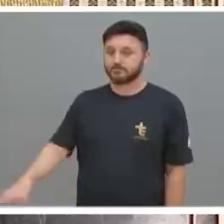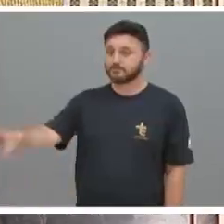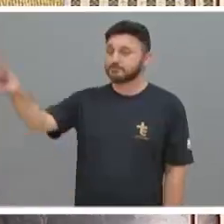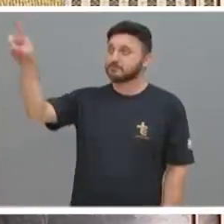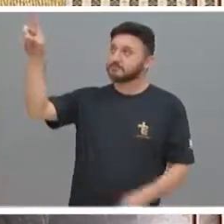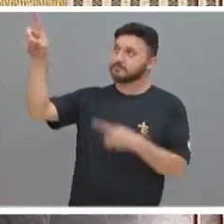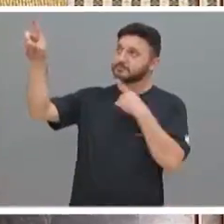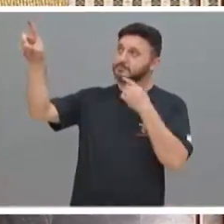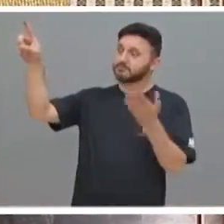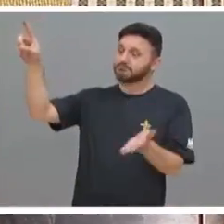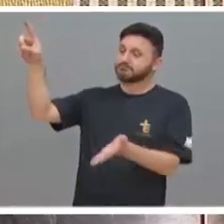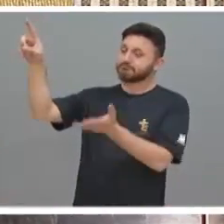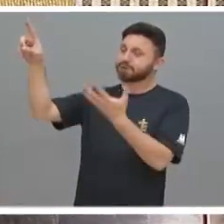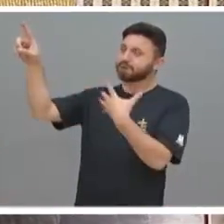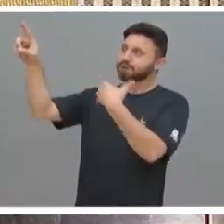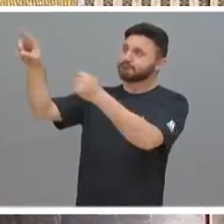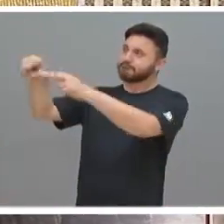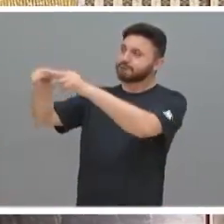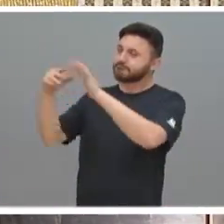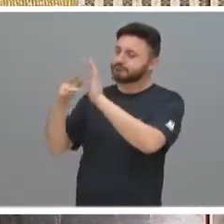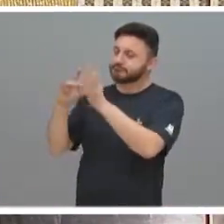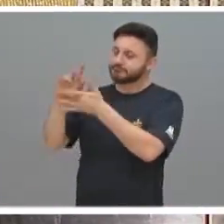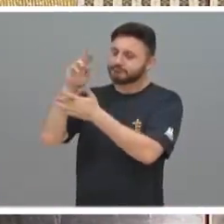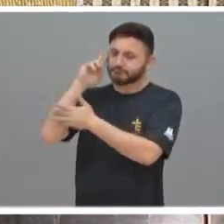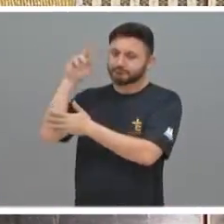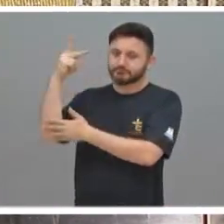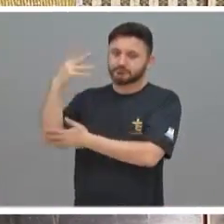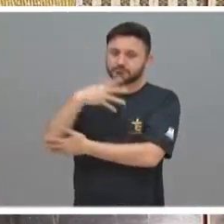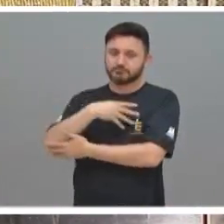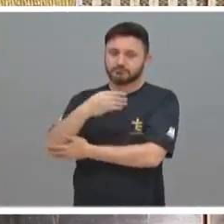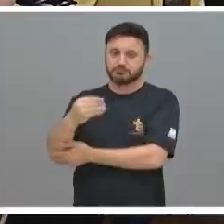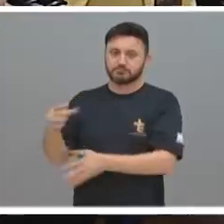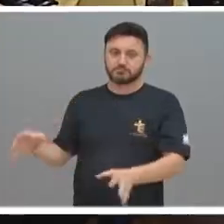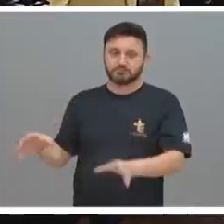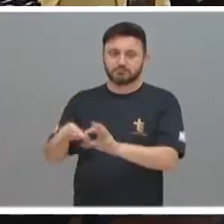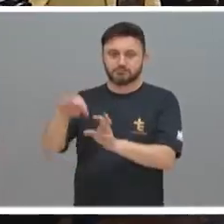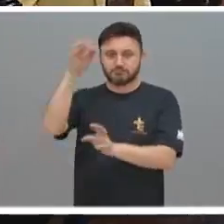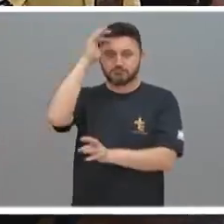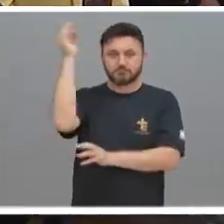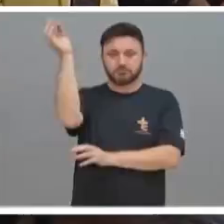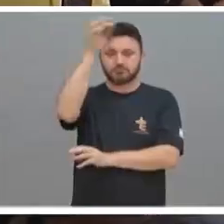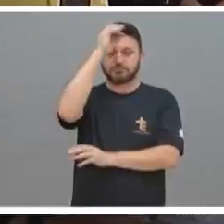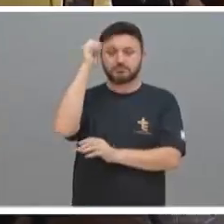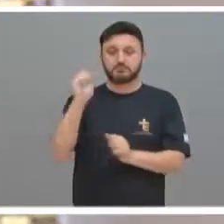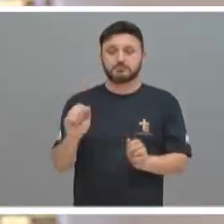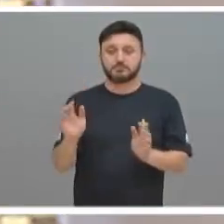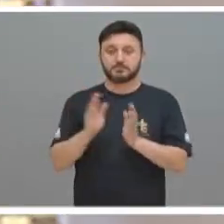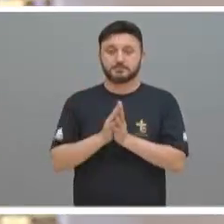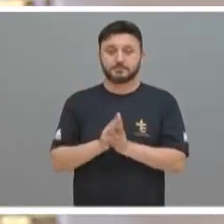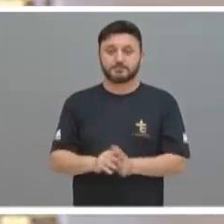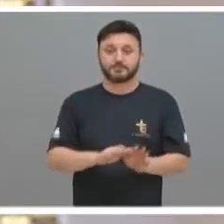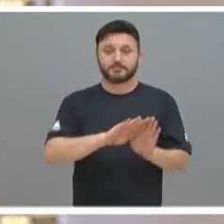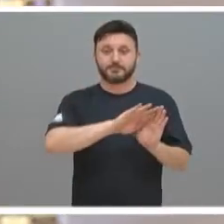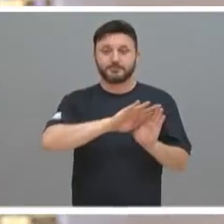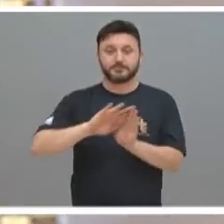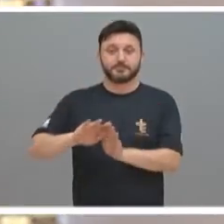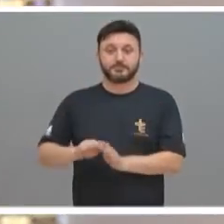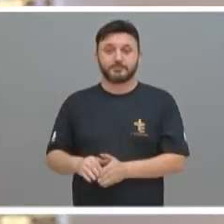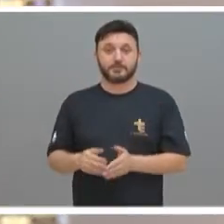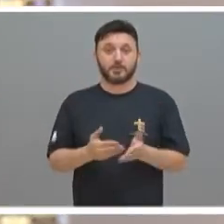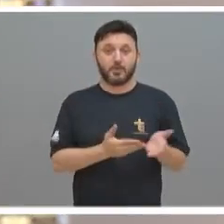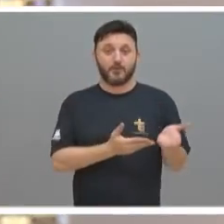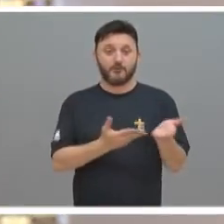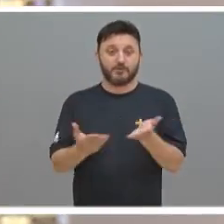Atendei-nos, ó Pai, nós vo-lo pedimos por teu Filho no Espírito Santo. Amém. Passemos à apresentação